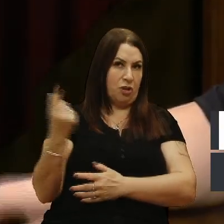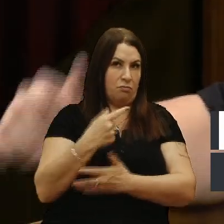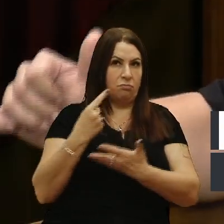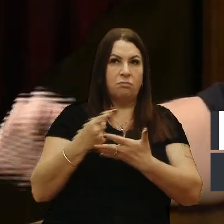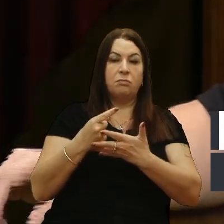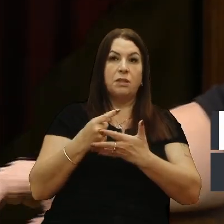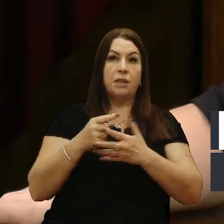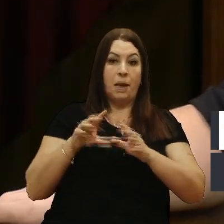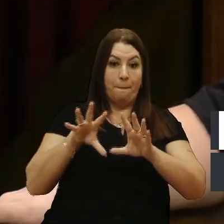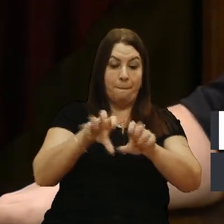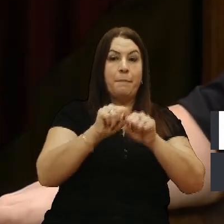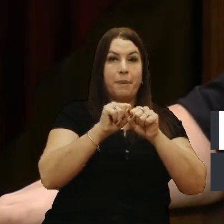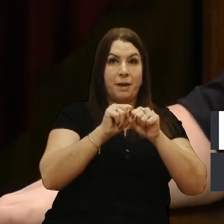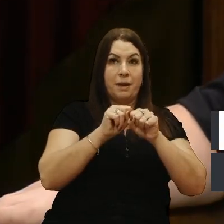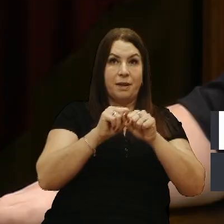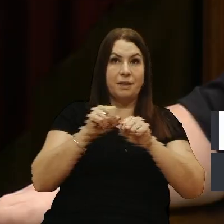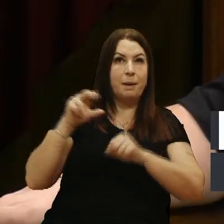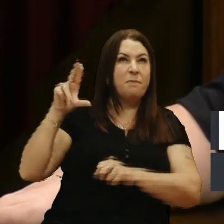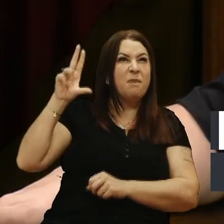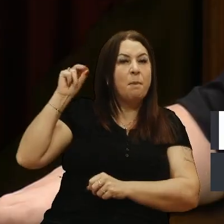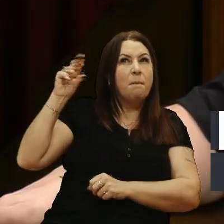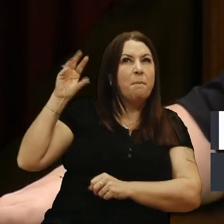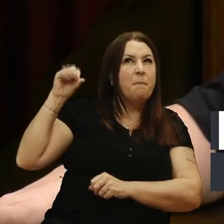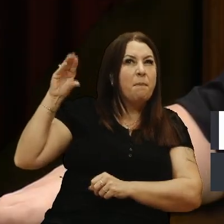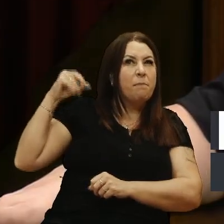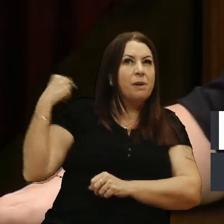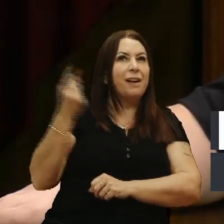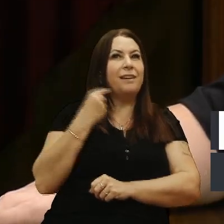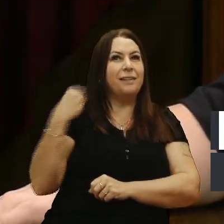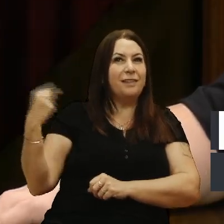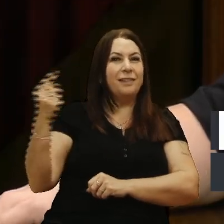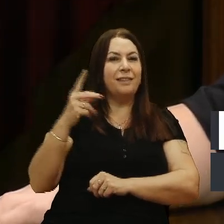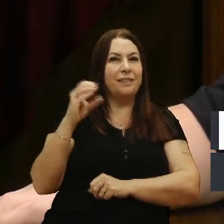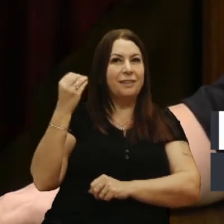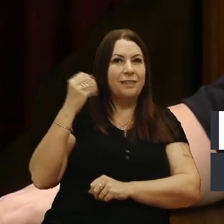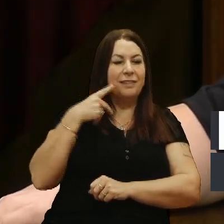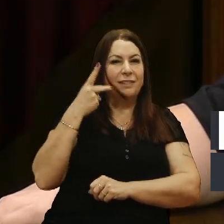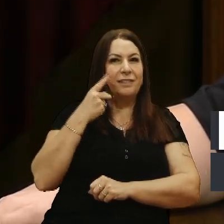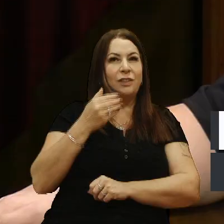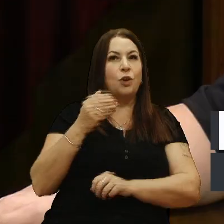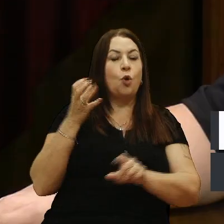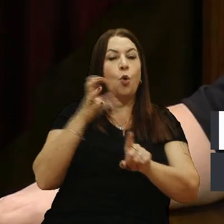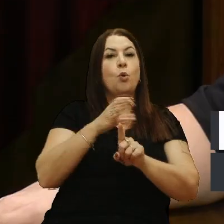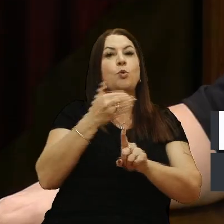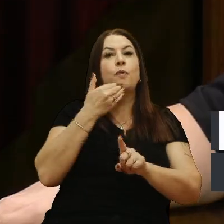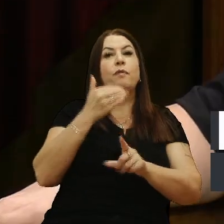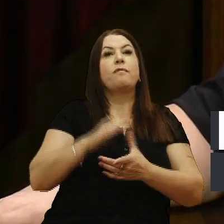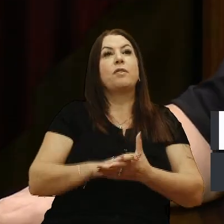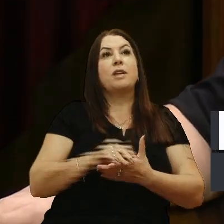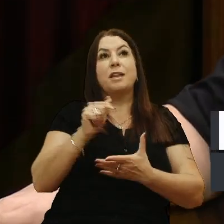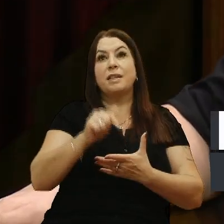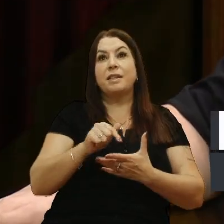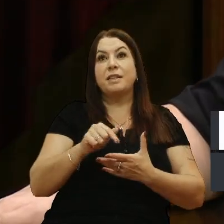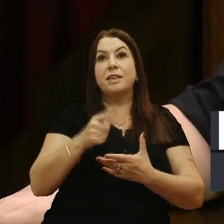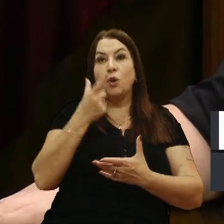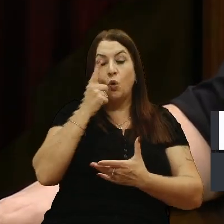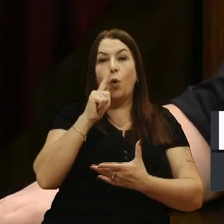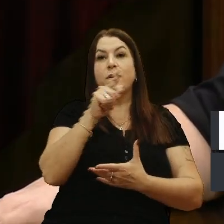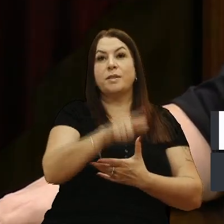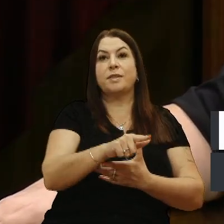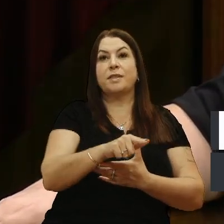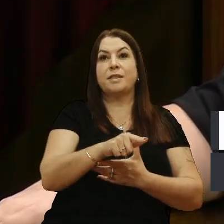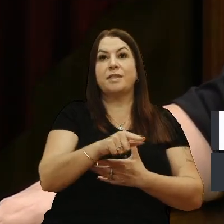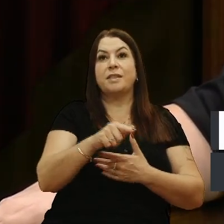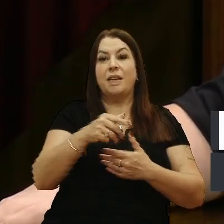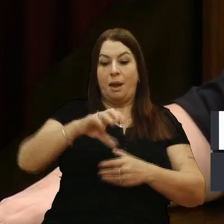senhor Papagaio lá de Porto Alegre? A população é contra ou é a favor? A gente ainda consegue abrir